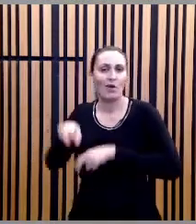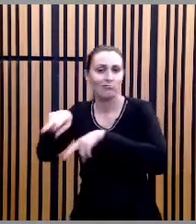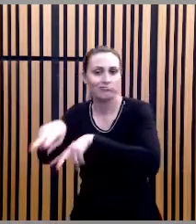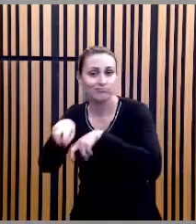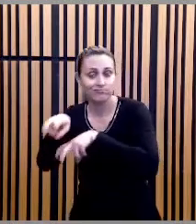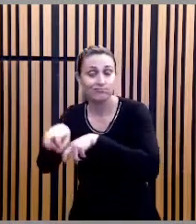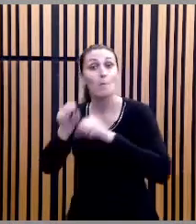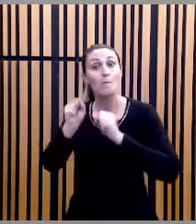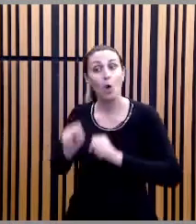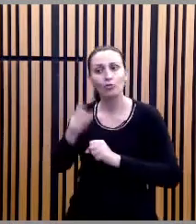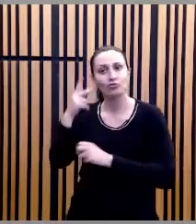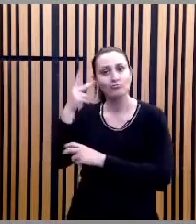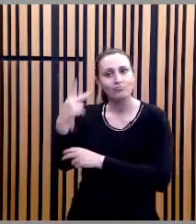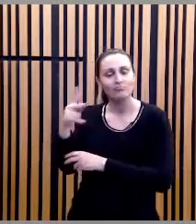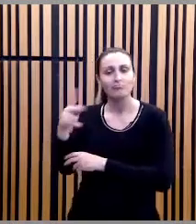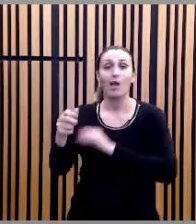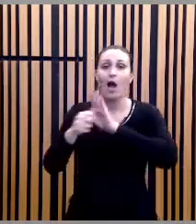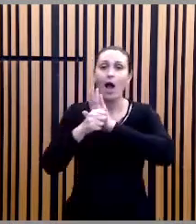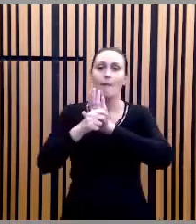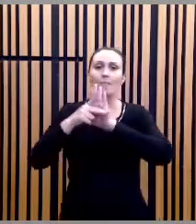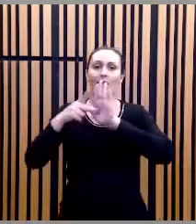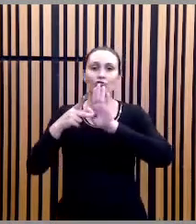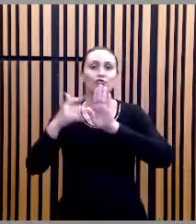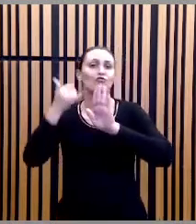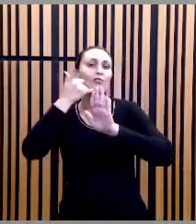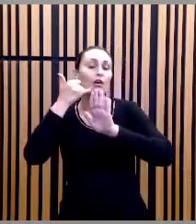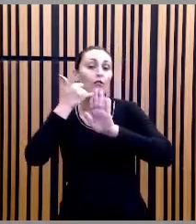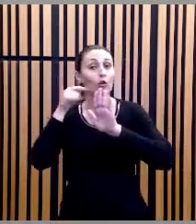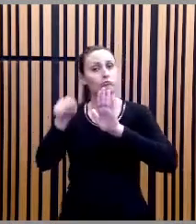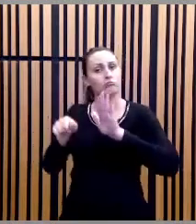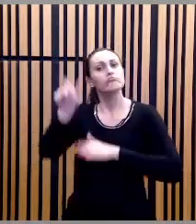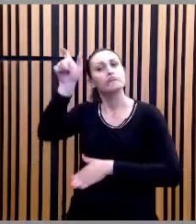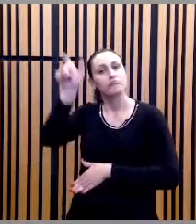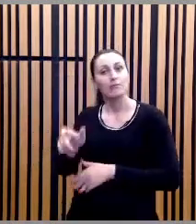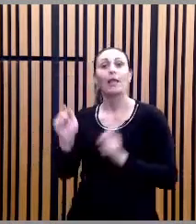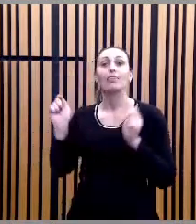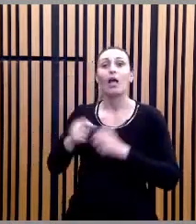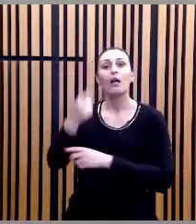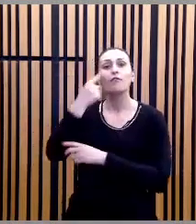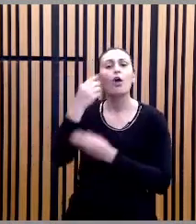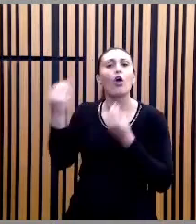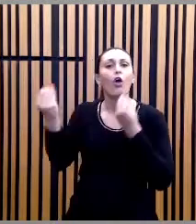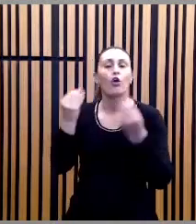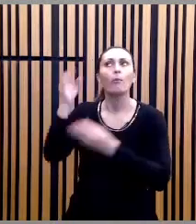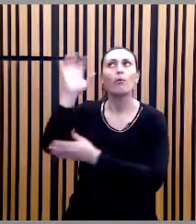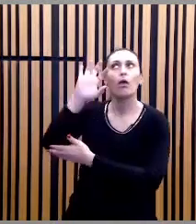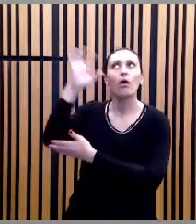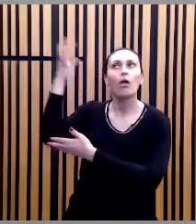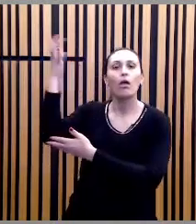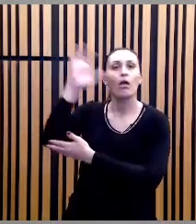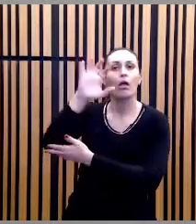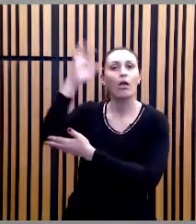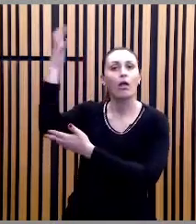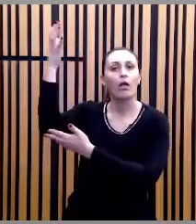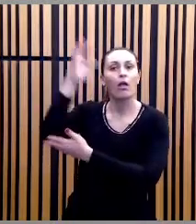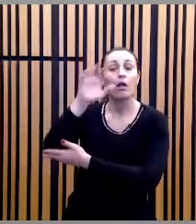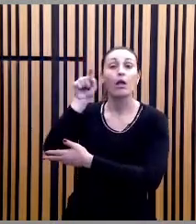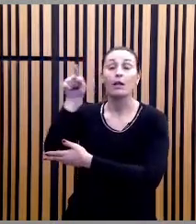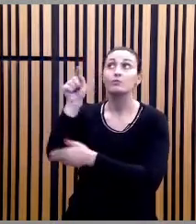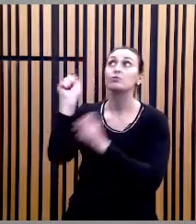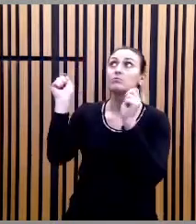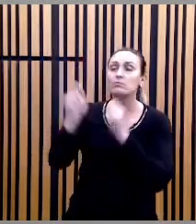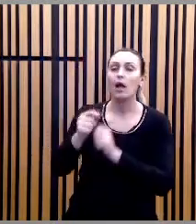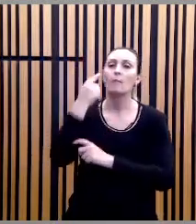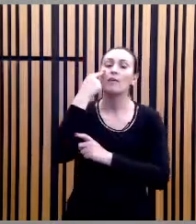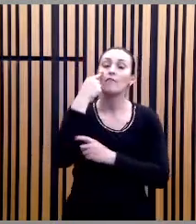através do celular dele, na propriedade, né? A previsão do tempo junto com o sensor que traz a umidade do